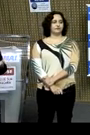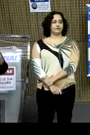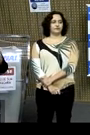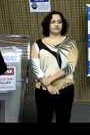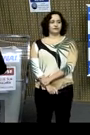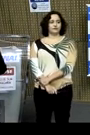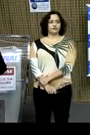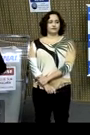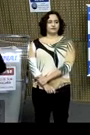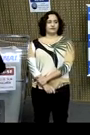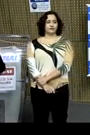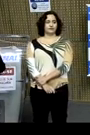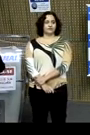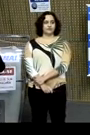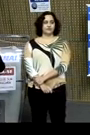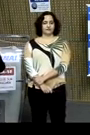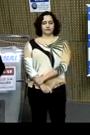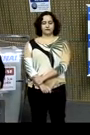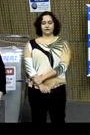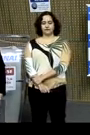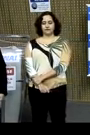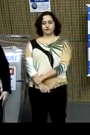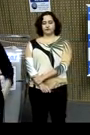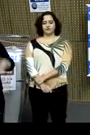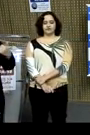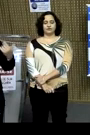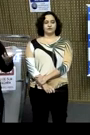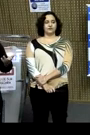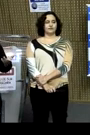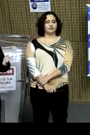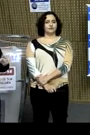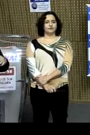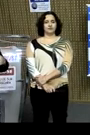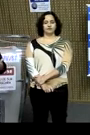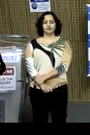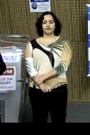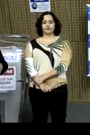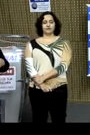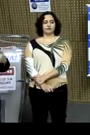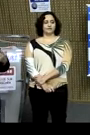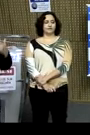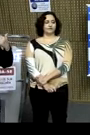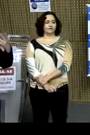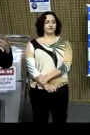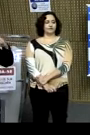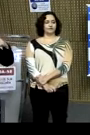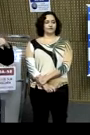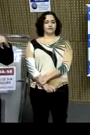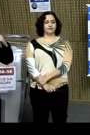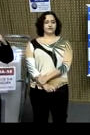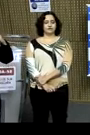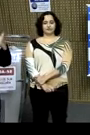essas metas, que é o atendimento a essa gestante e o atendimento ao puerpério. Então, a estratégia desenvolvida é ofertar mais